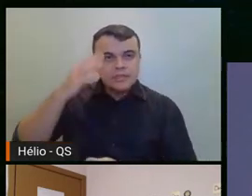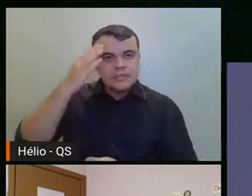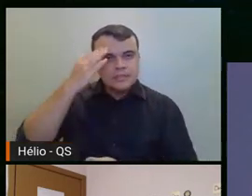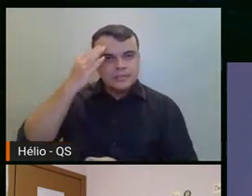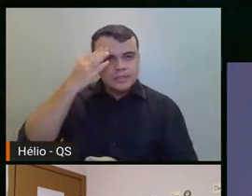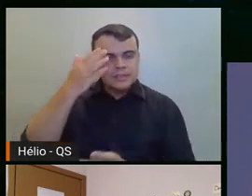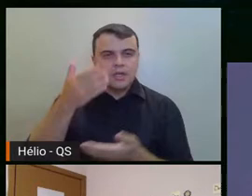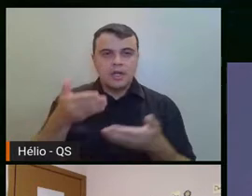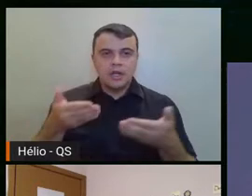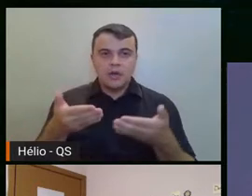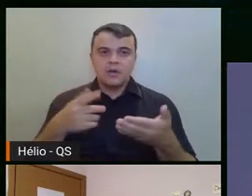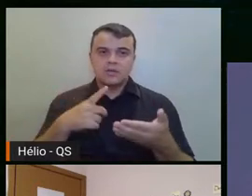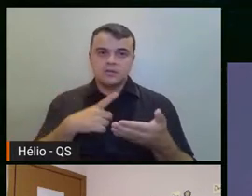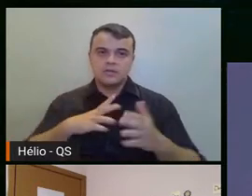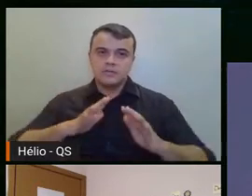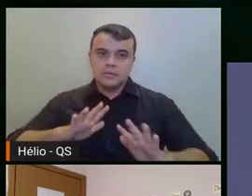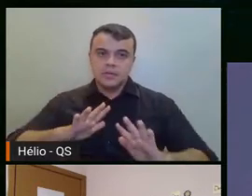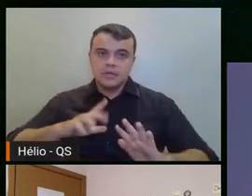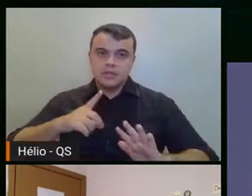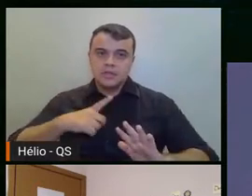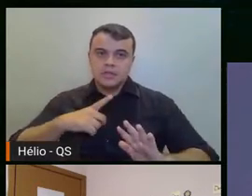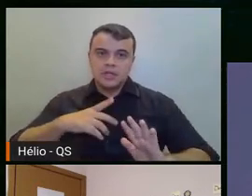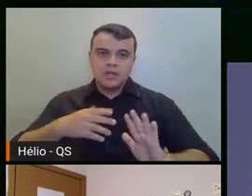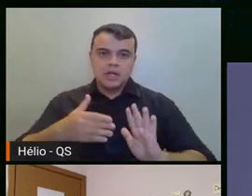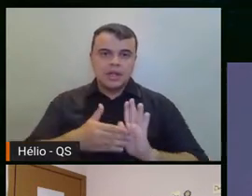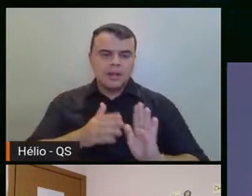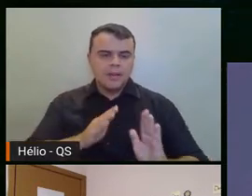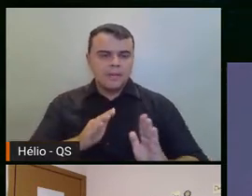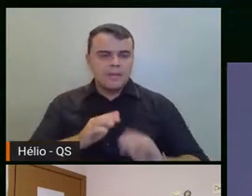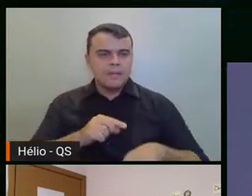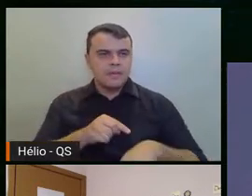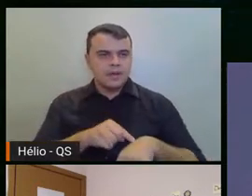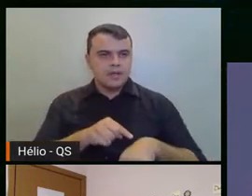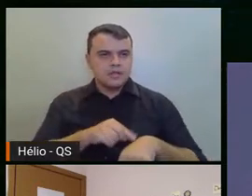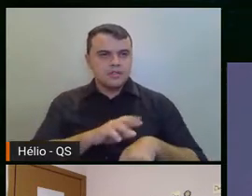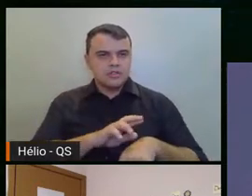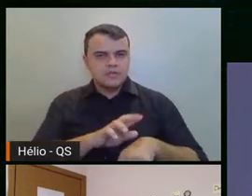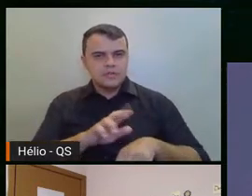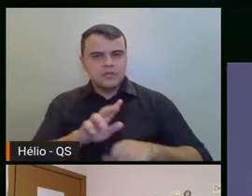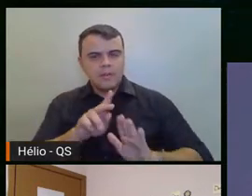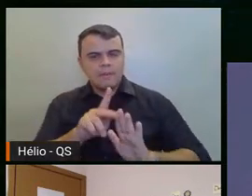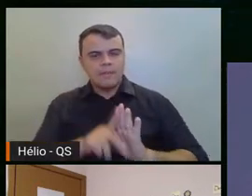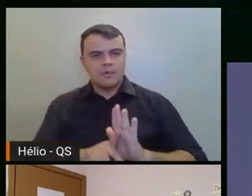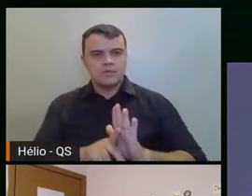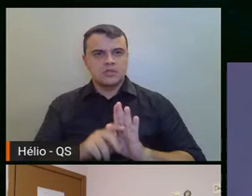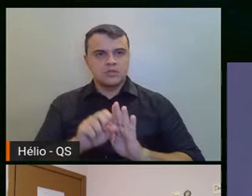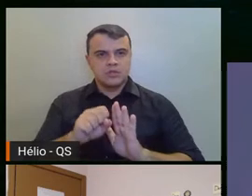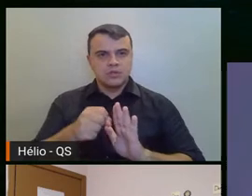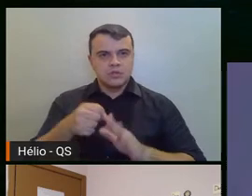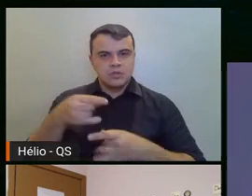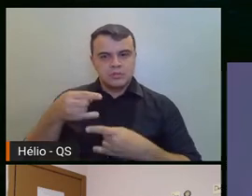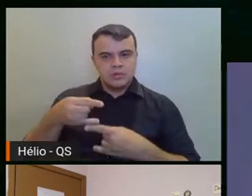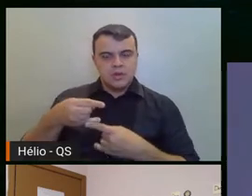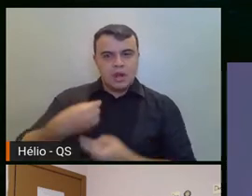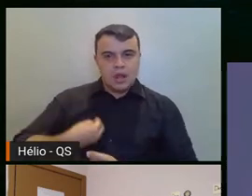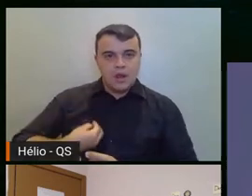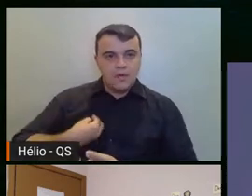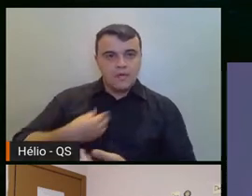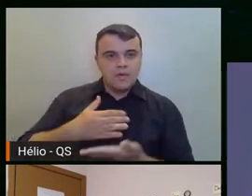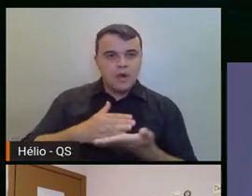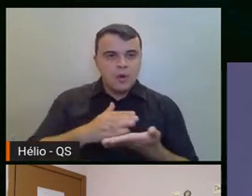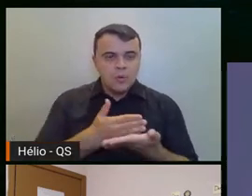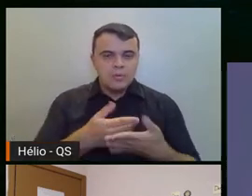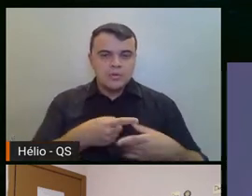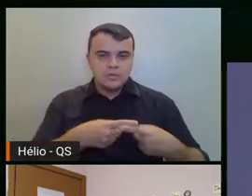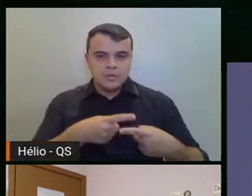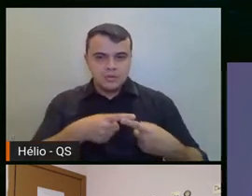Mas vocês têm aí até esse prazo vocês têm uma série de projetos práticos vão ter 8 mentorias ao vivo algumas delas inclusive